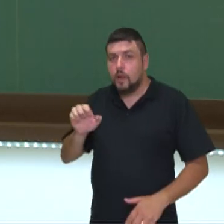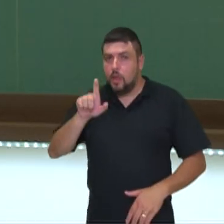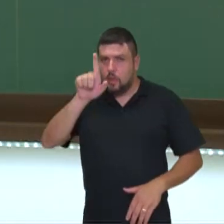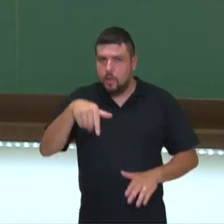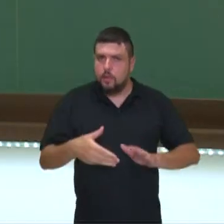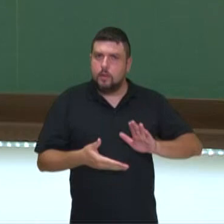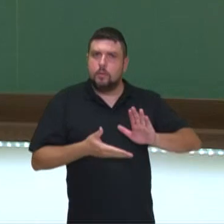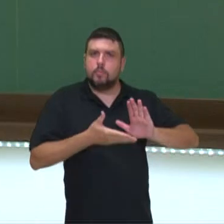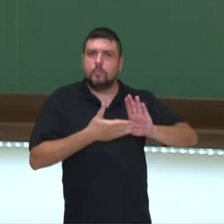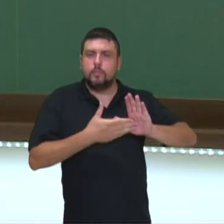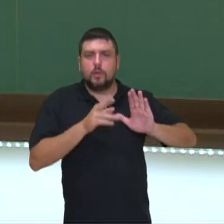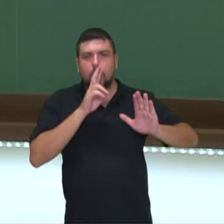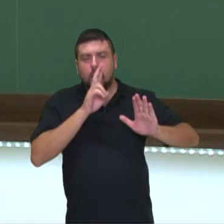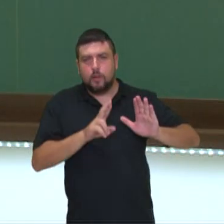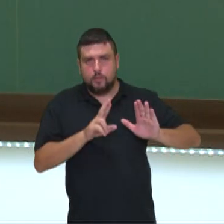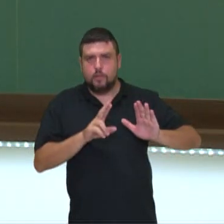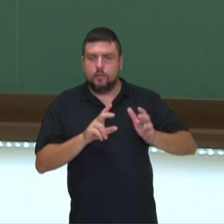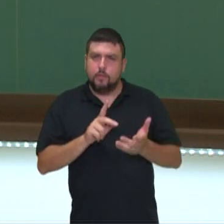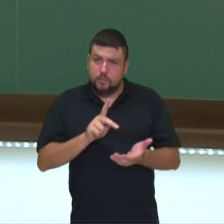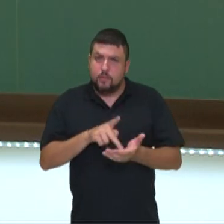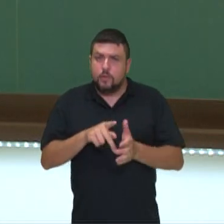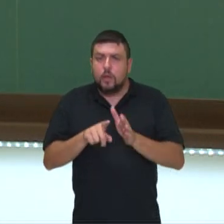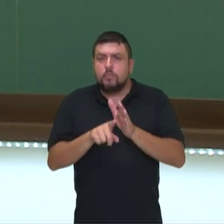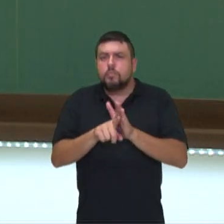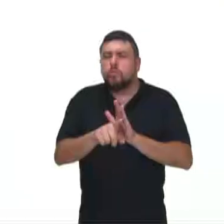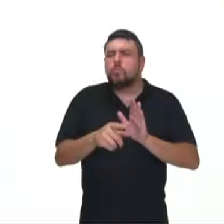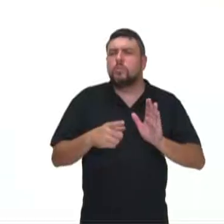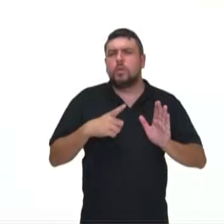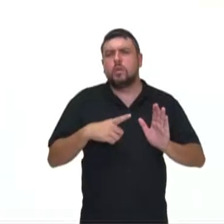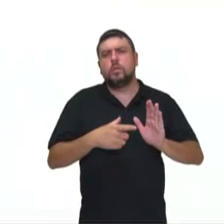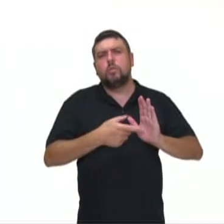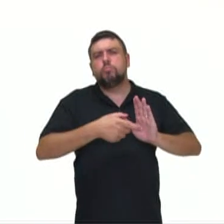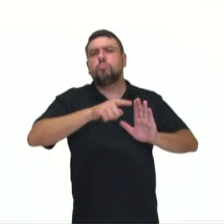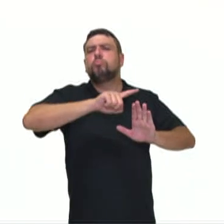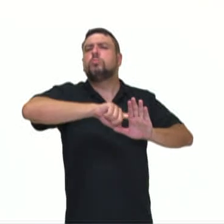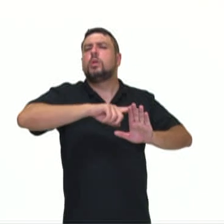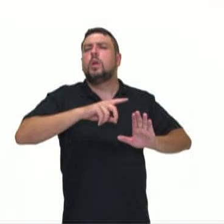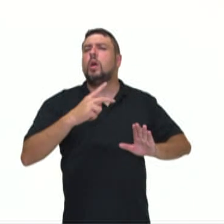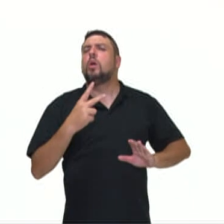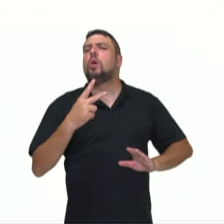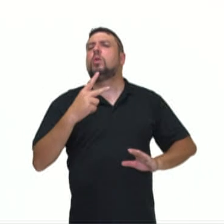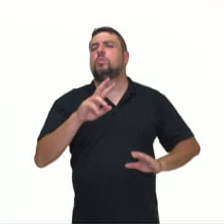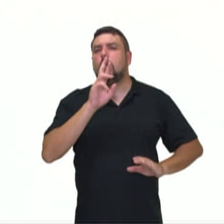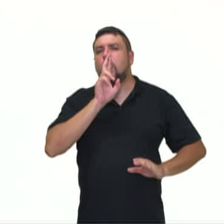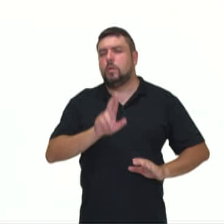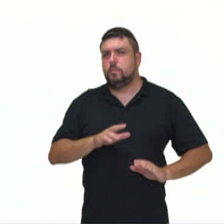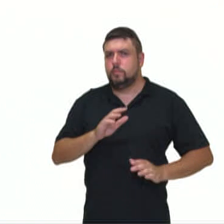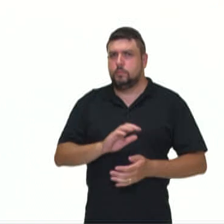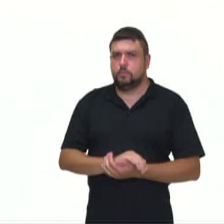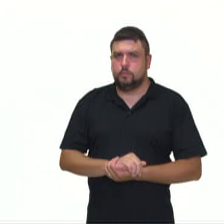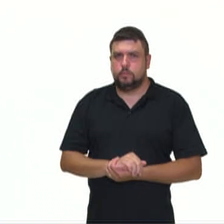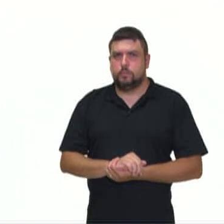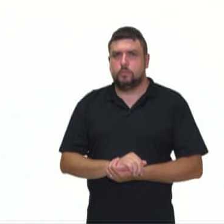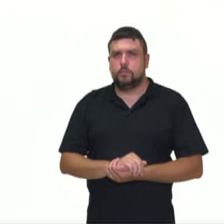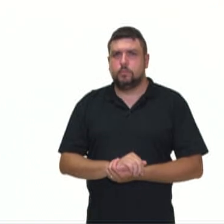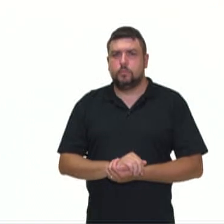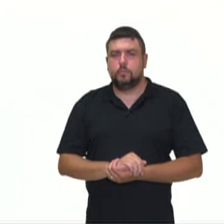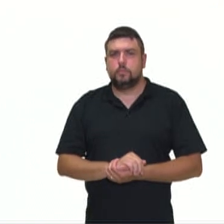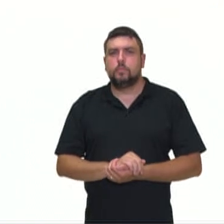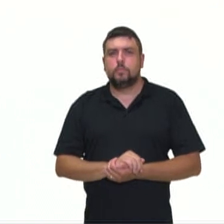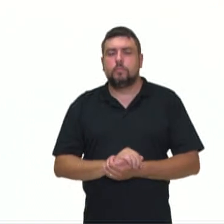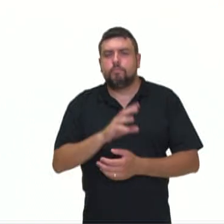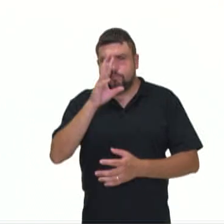as perguntas eram um pouco subjetivas. Desta maneira, podemos concluir que quando